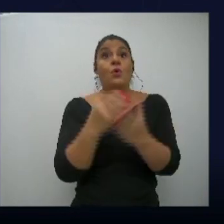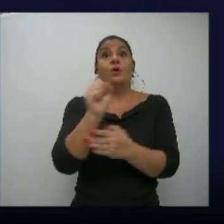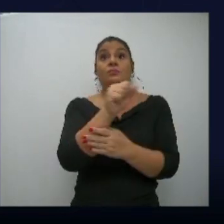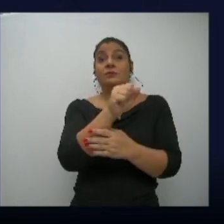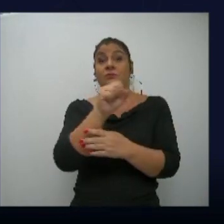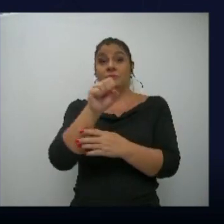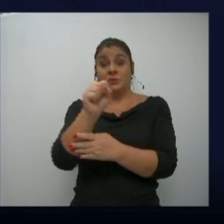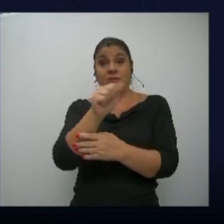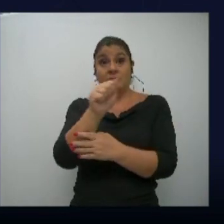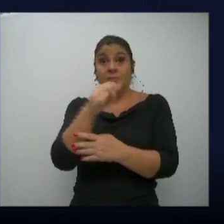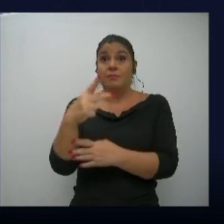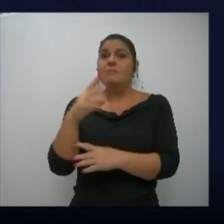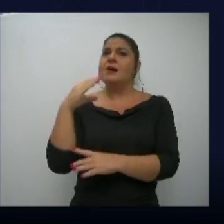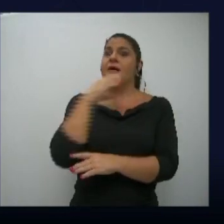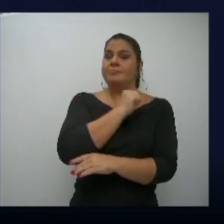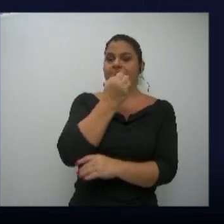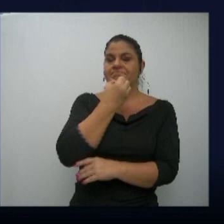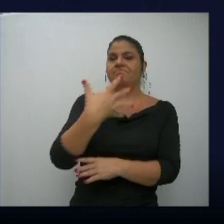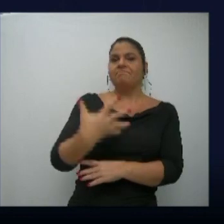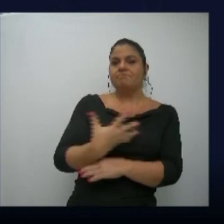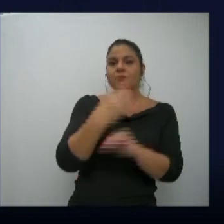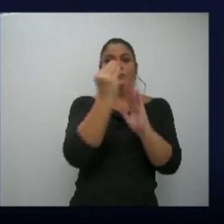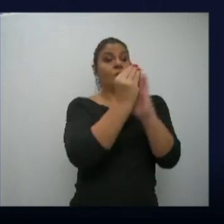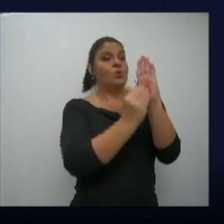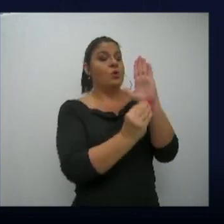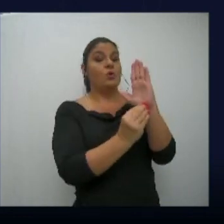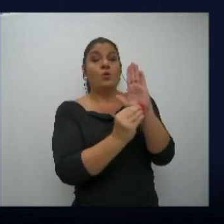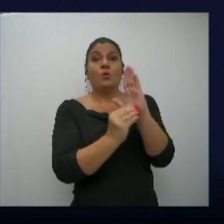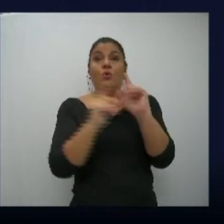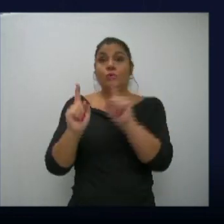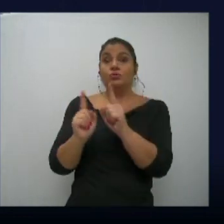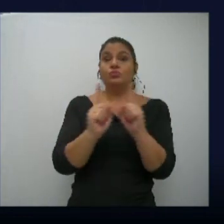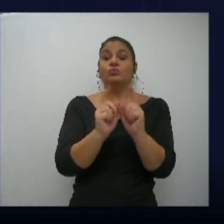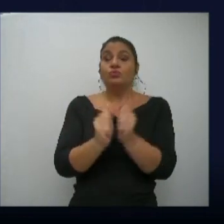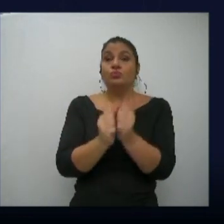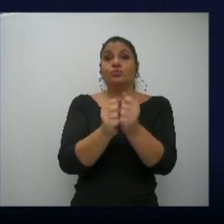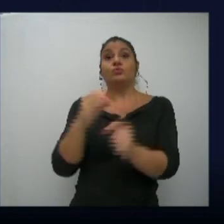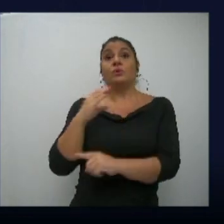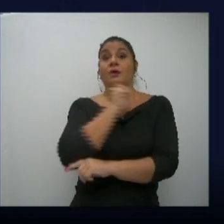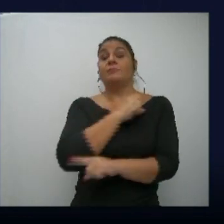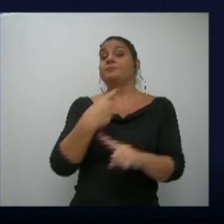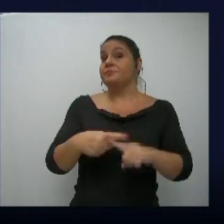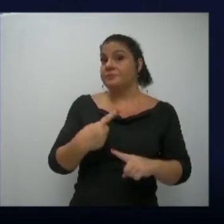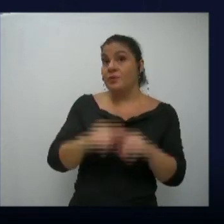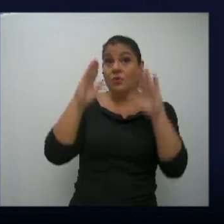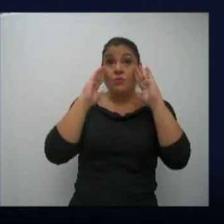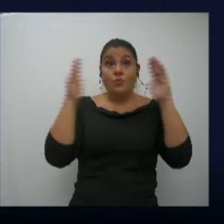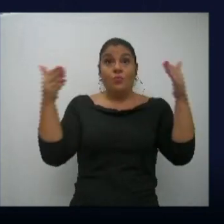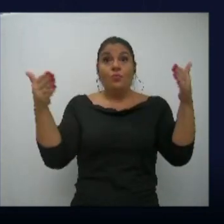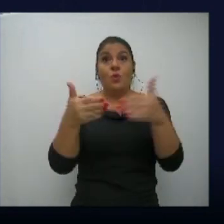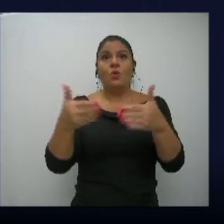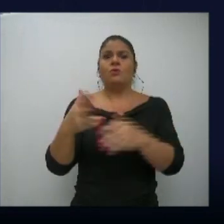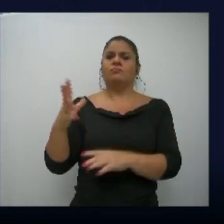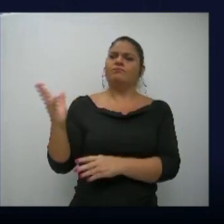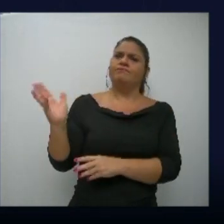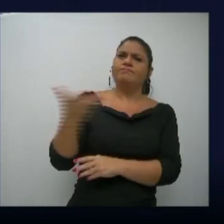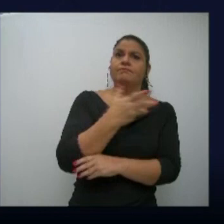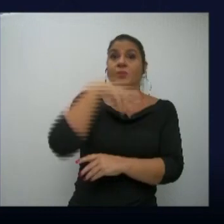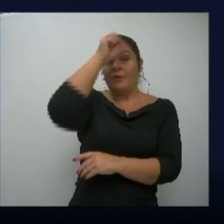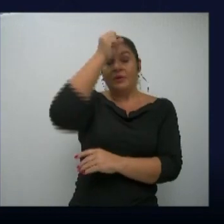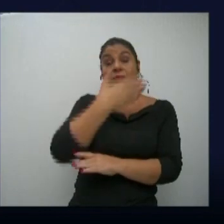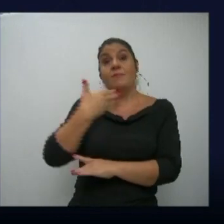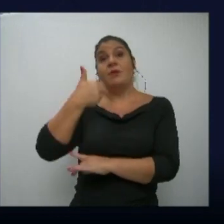mano tá de super rápida Superman colocou no ar rodando em paralelo muito rápido porque o foco é anda rápido